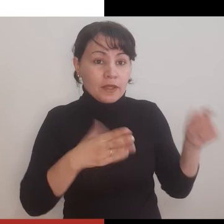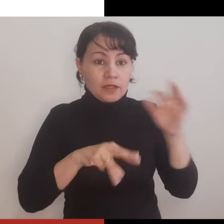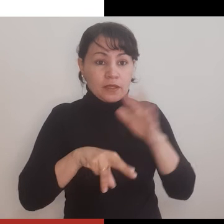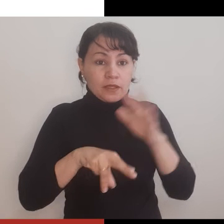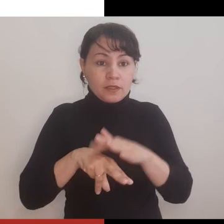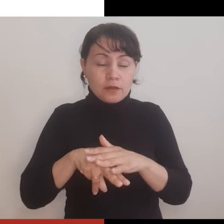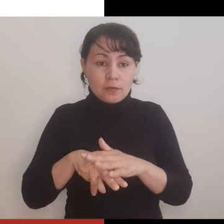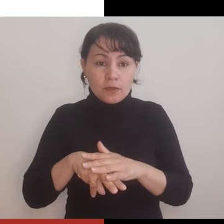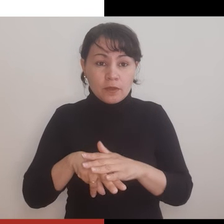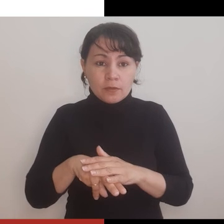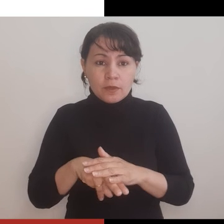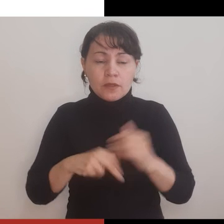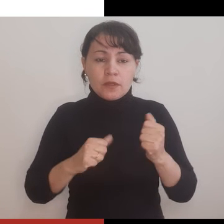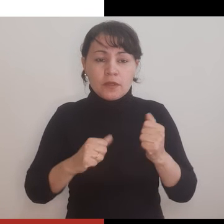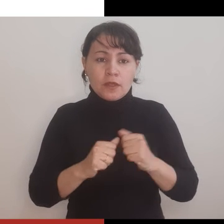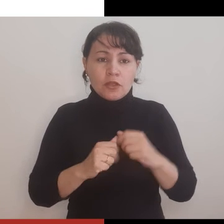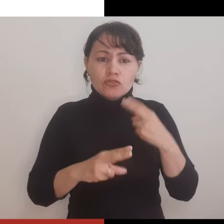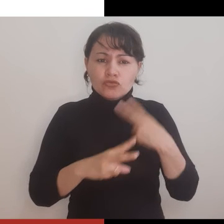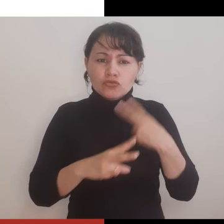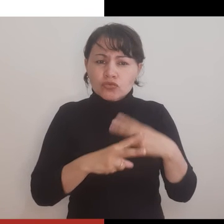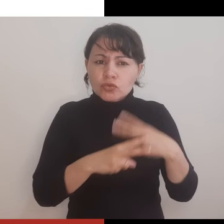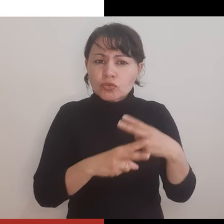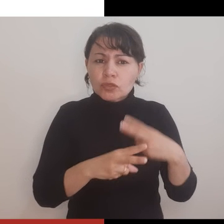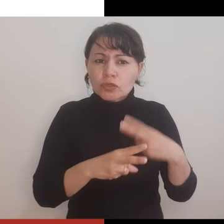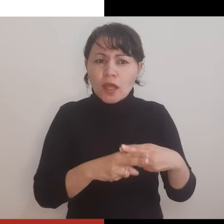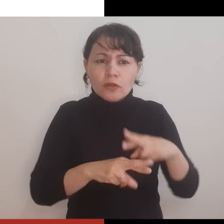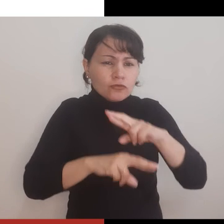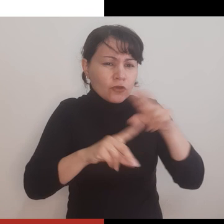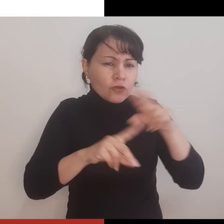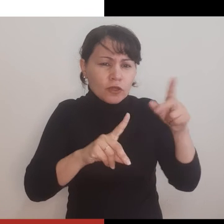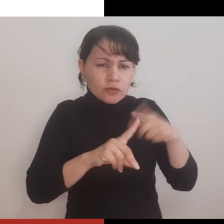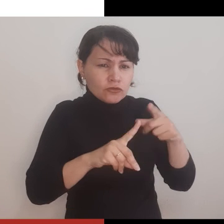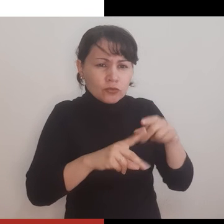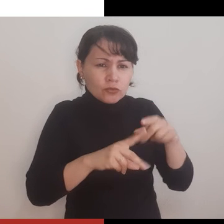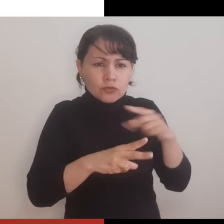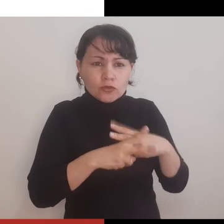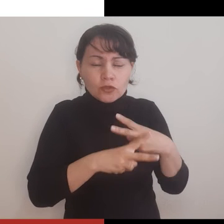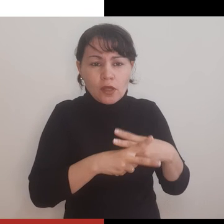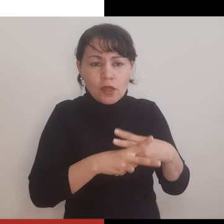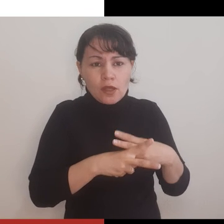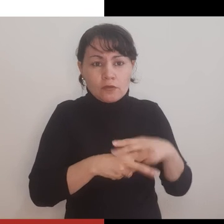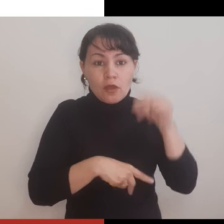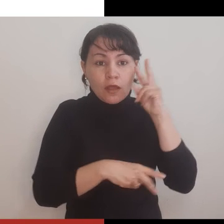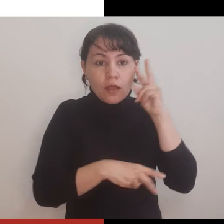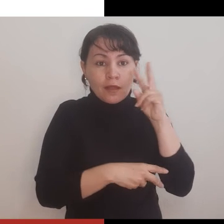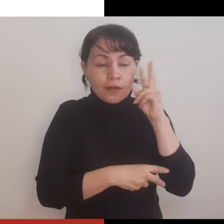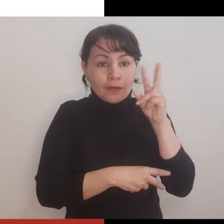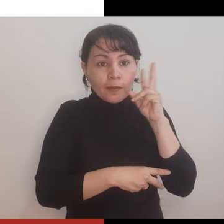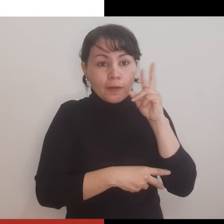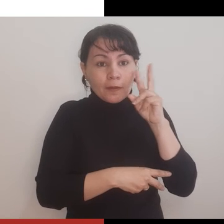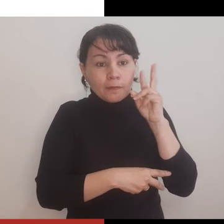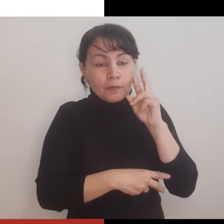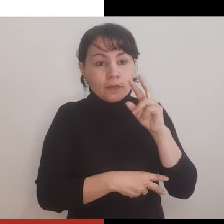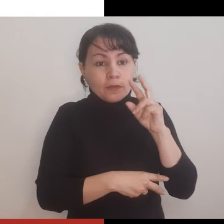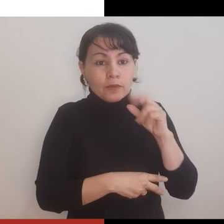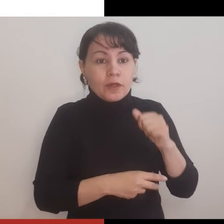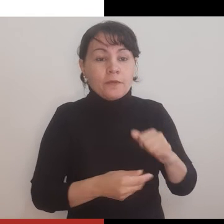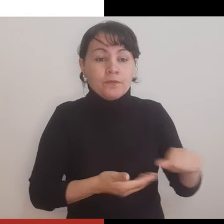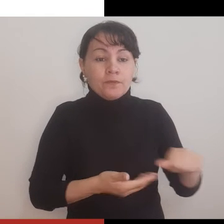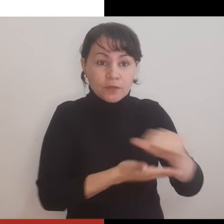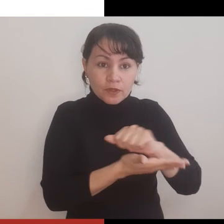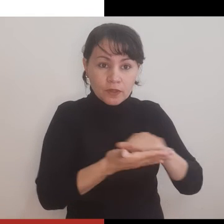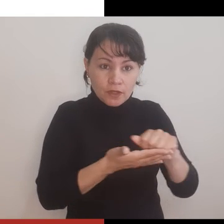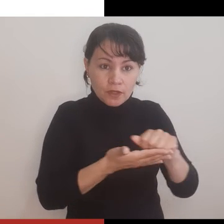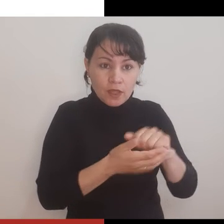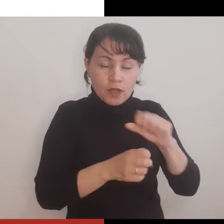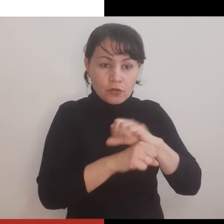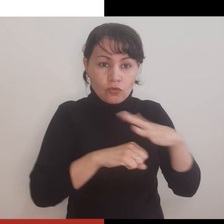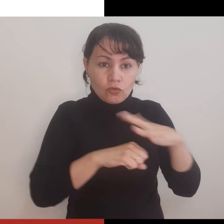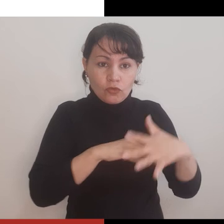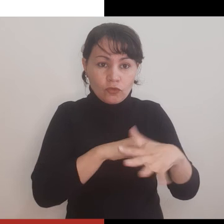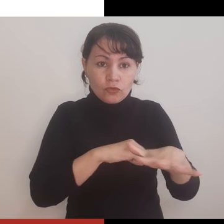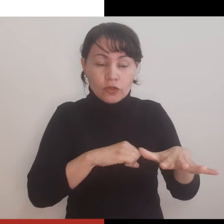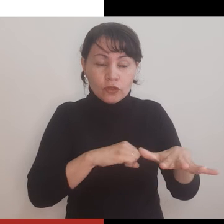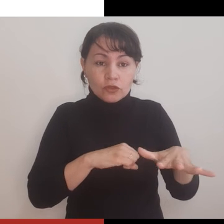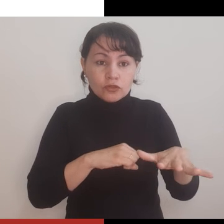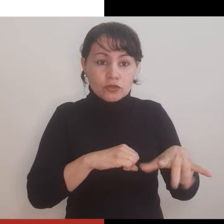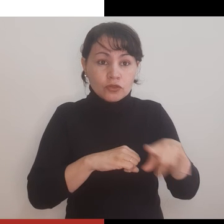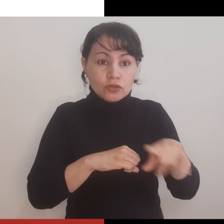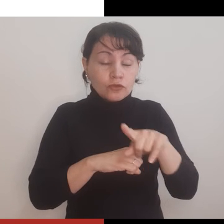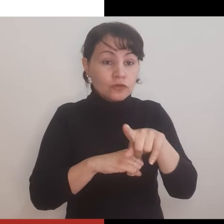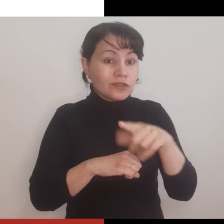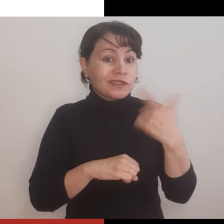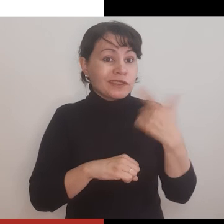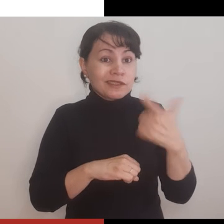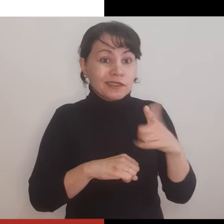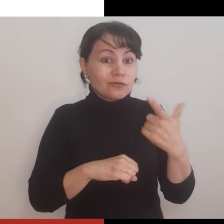paciente, a monitorização, enfim. E lembrar também que dentro de um setor COVID, muito provavelmente você não